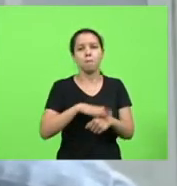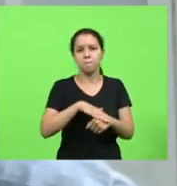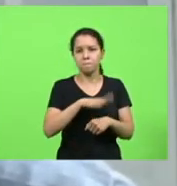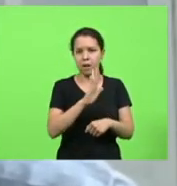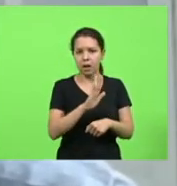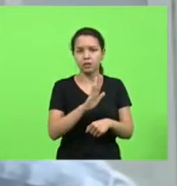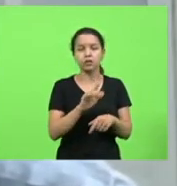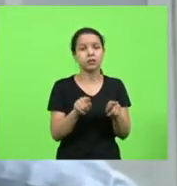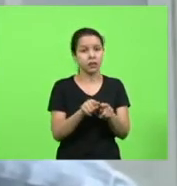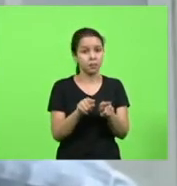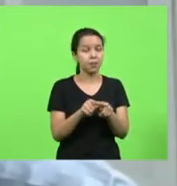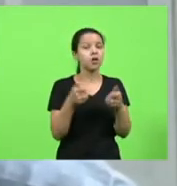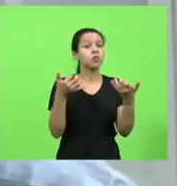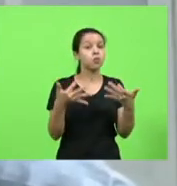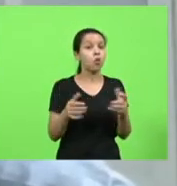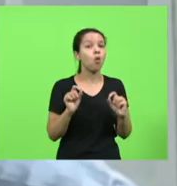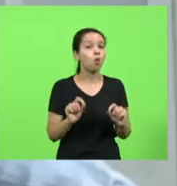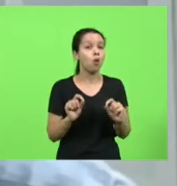de Down,